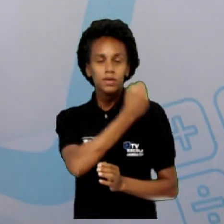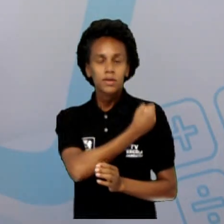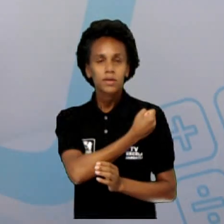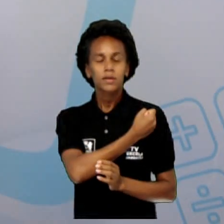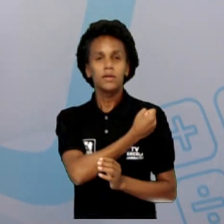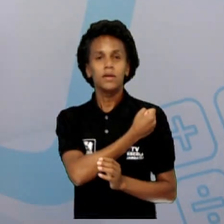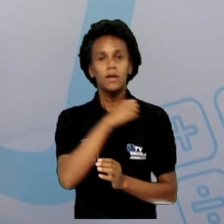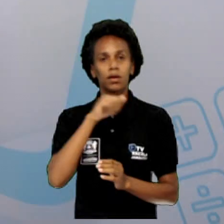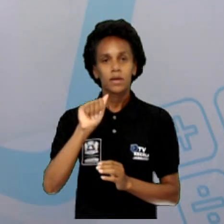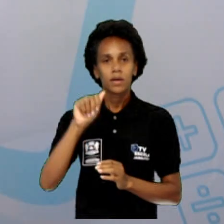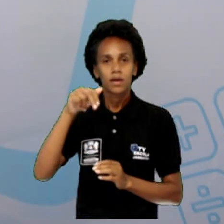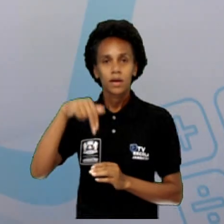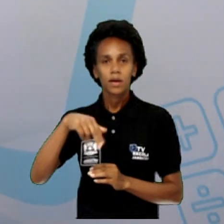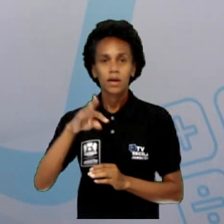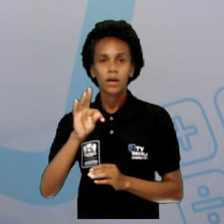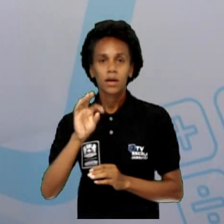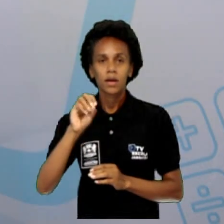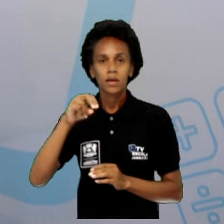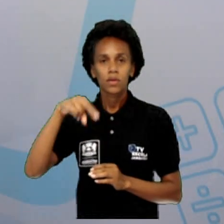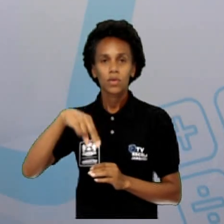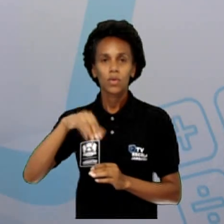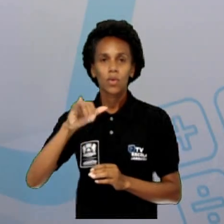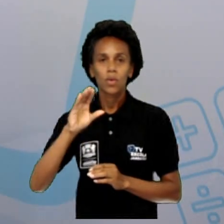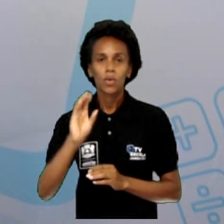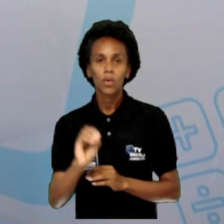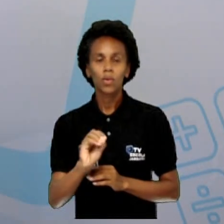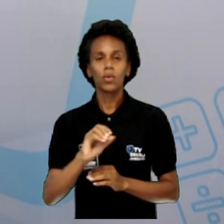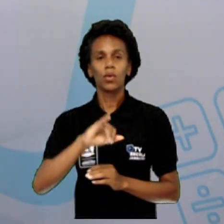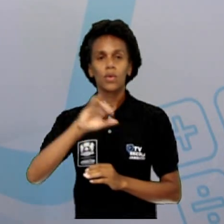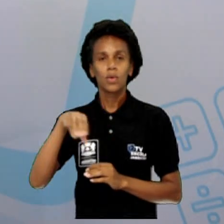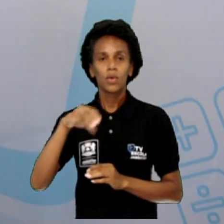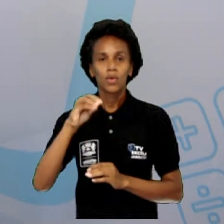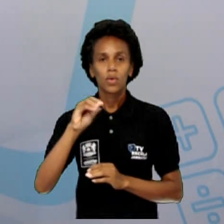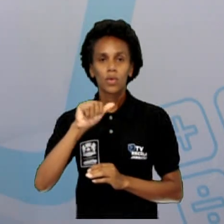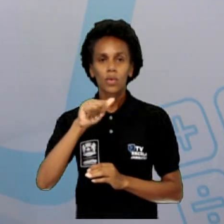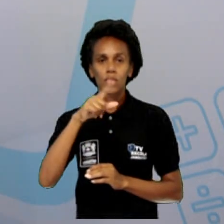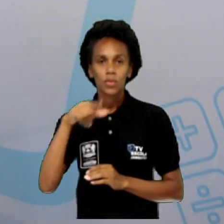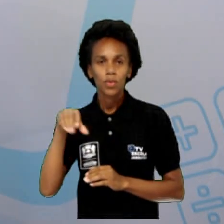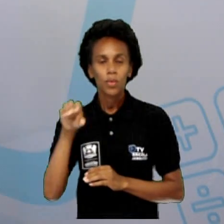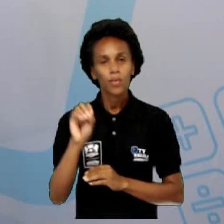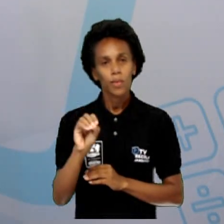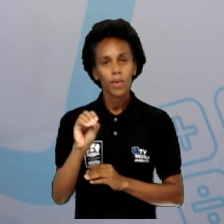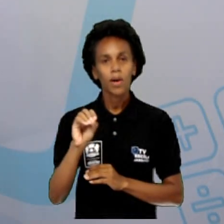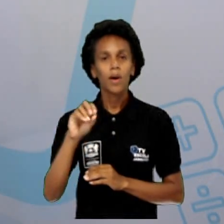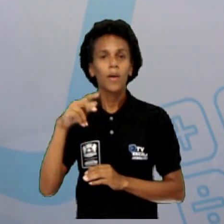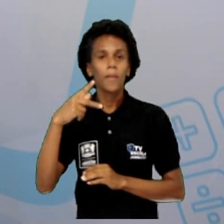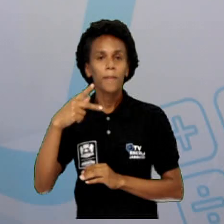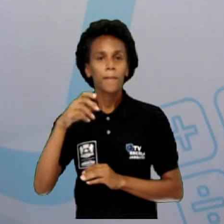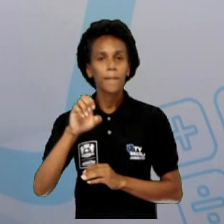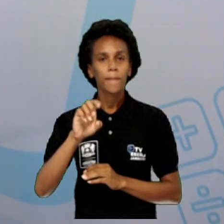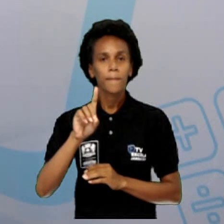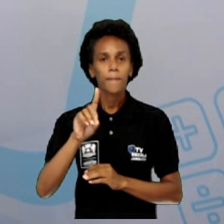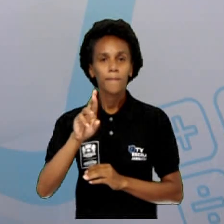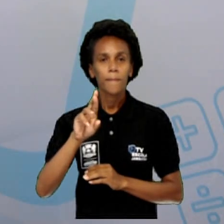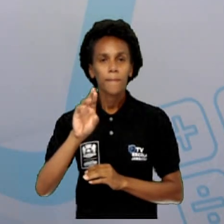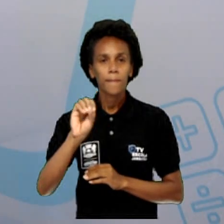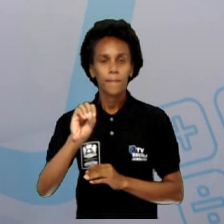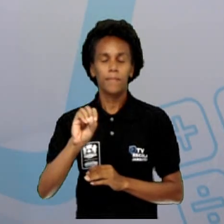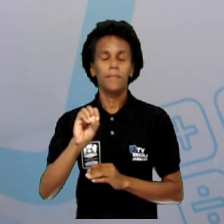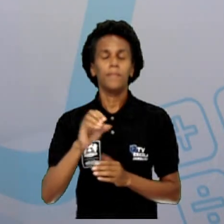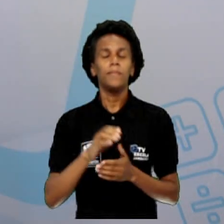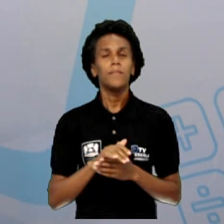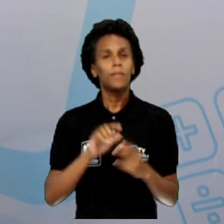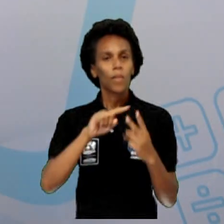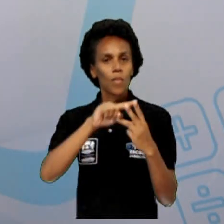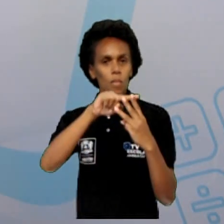São Pedro, tá? E essa festa, ela é super viva, colorida,